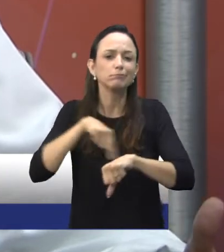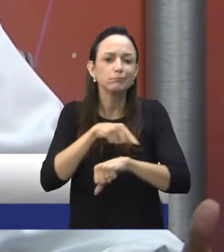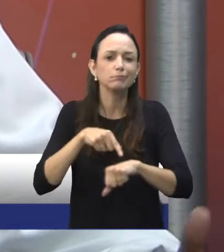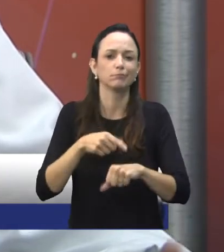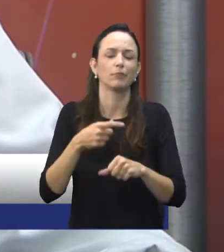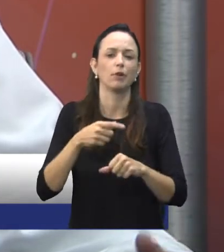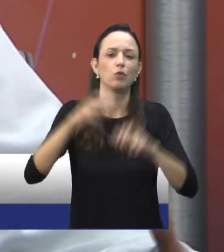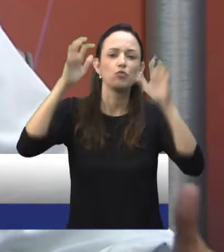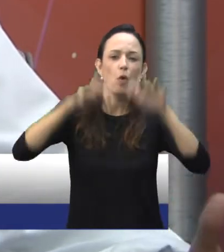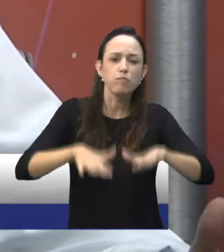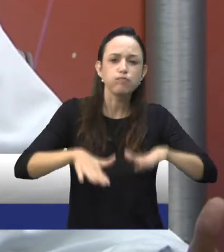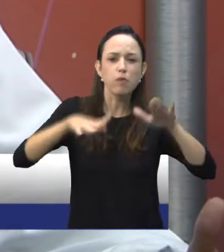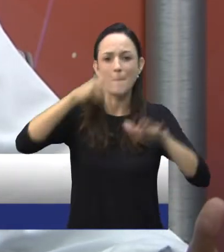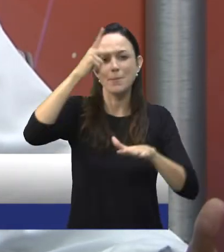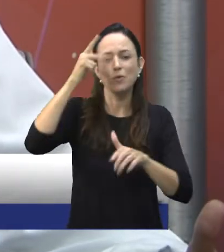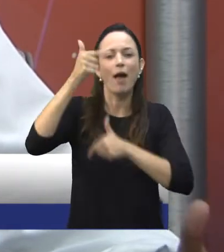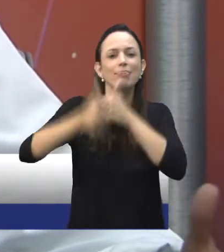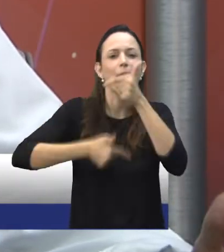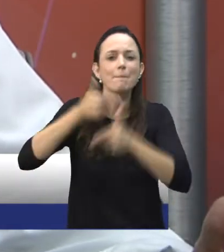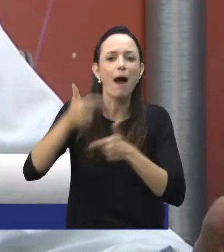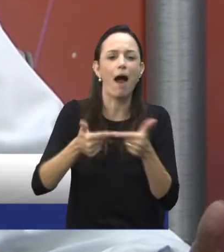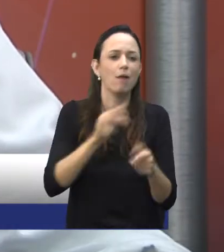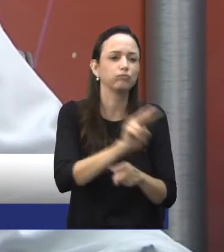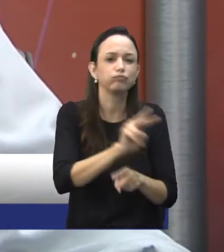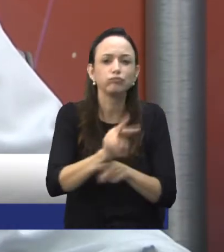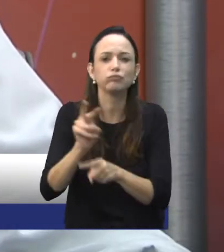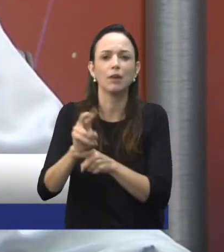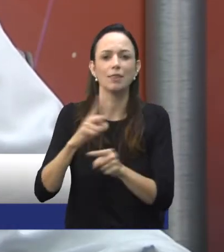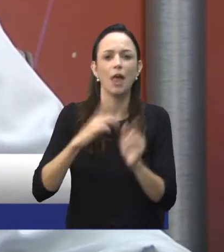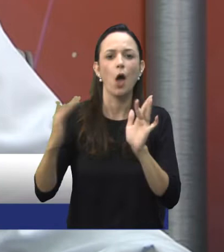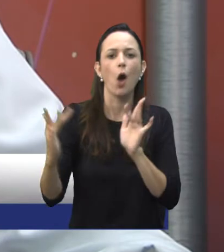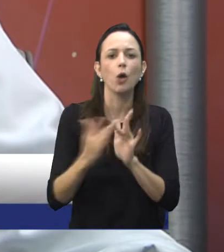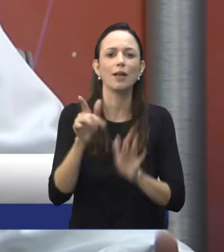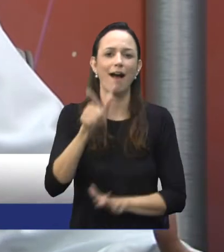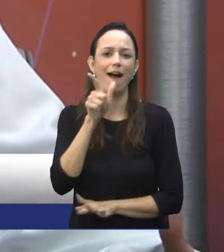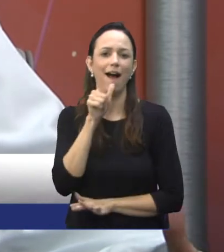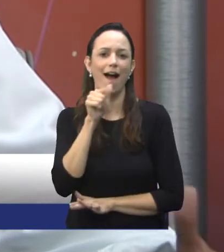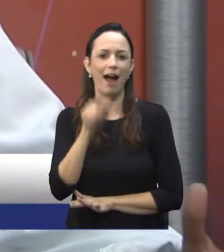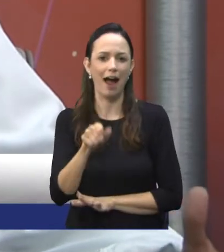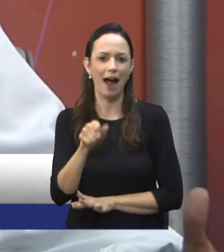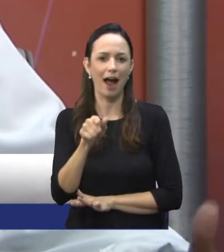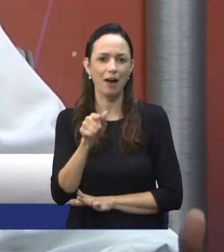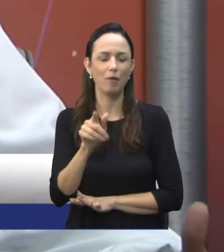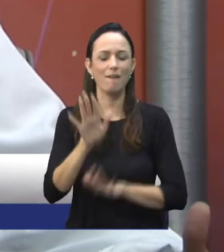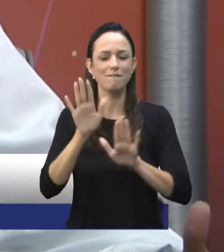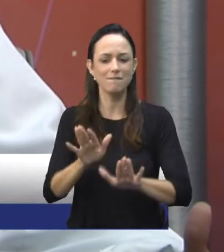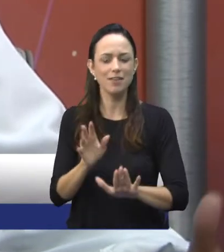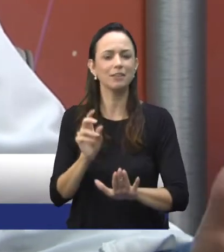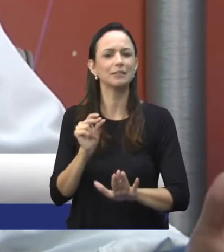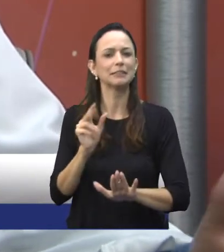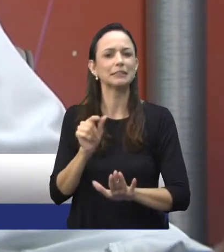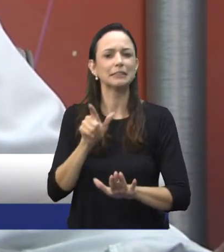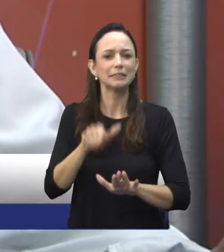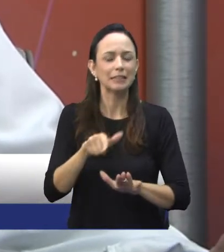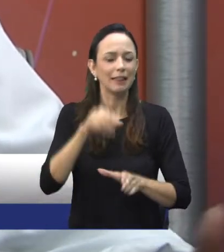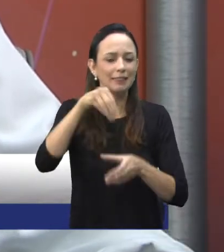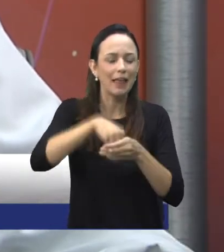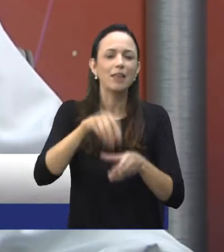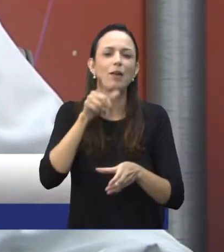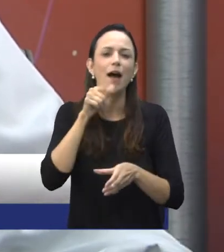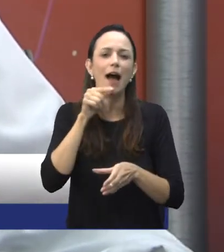nas enchentes, por exemplo, ou trabalhadores que têm contato com água, fica muito tempo exposto à